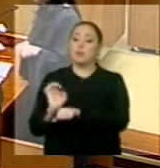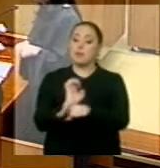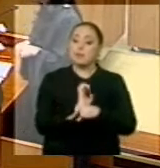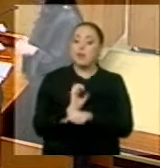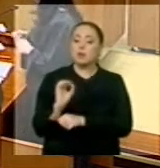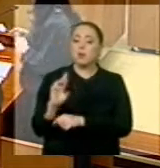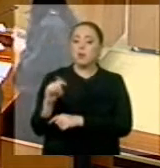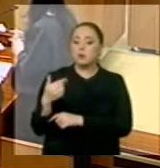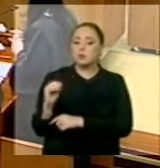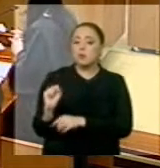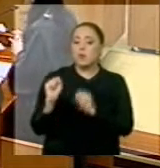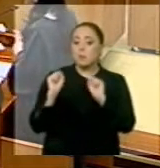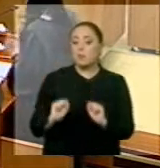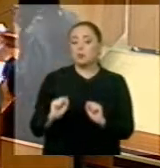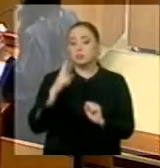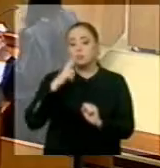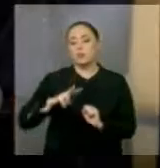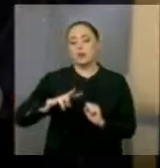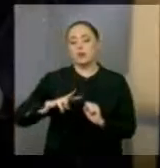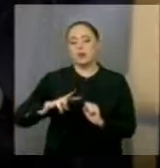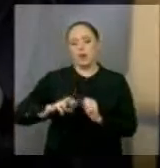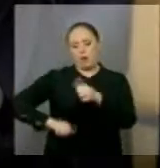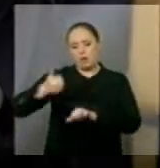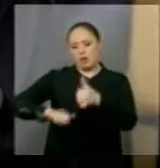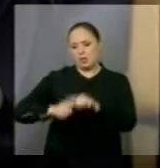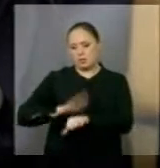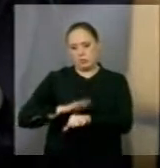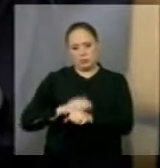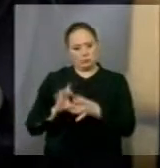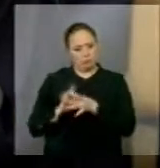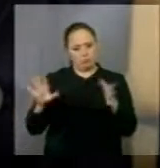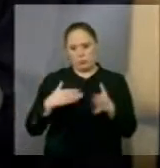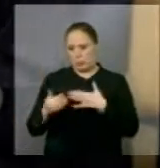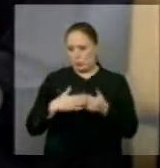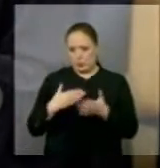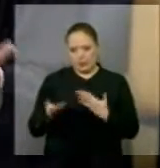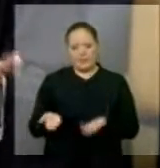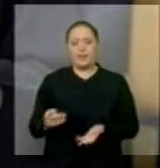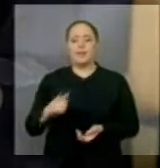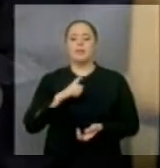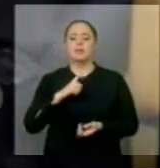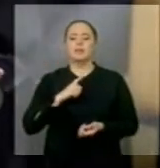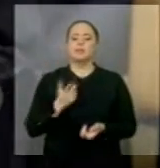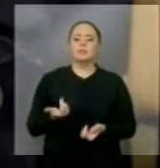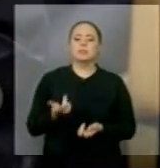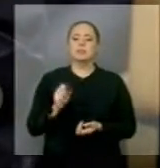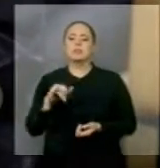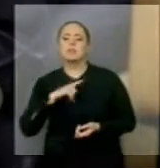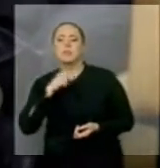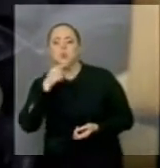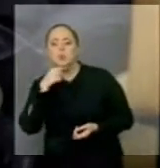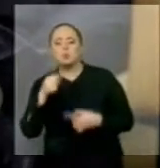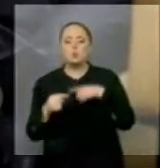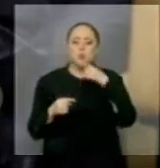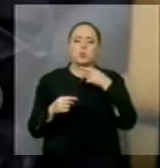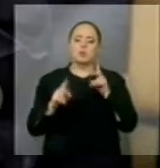envolvidos, eles poderão determinar a vistoria a qualquer momento. Portanto, tendo ali algum nível de dúvida